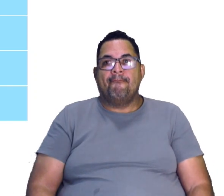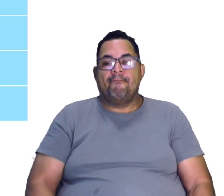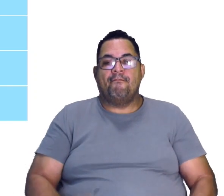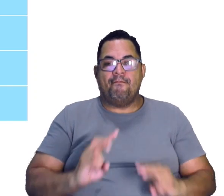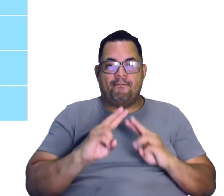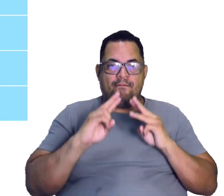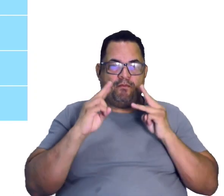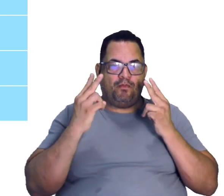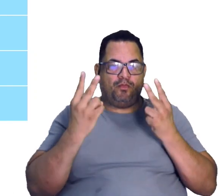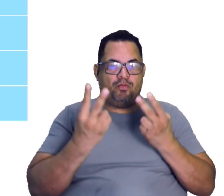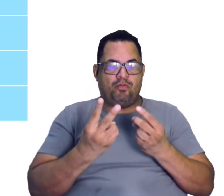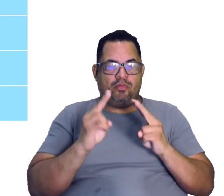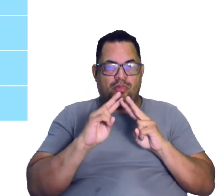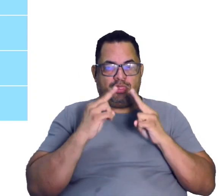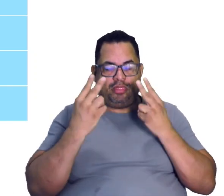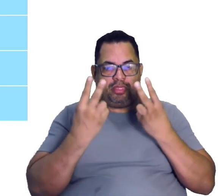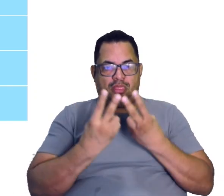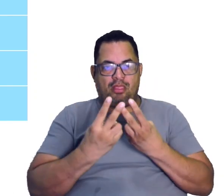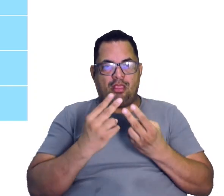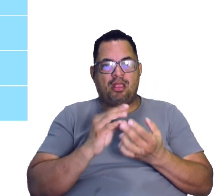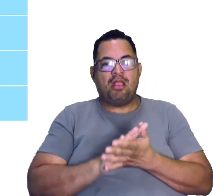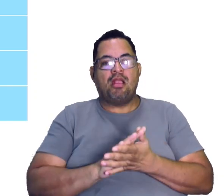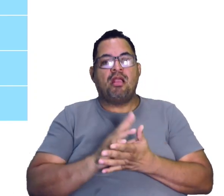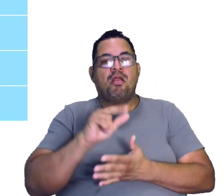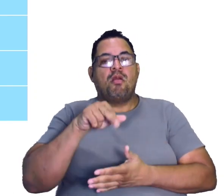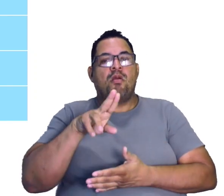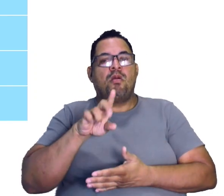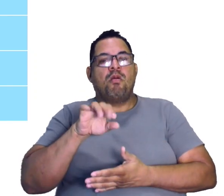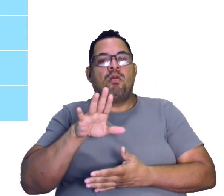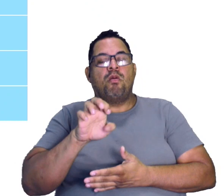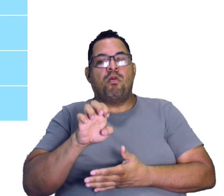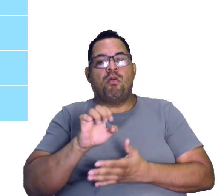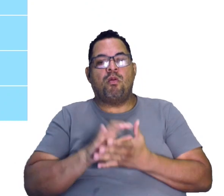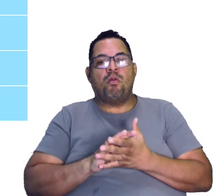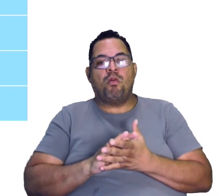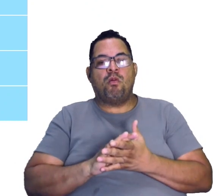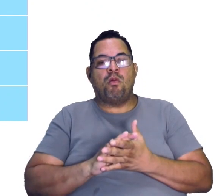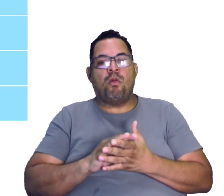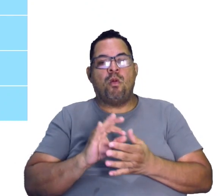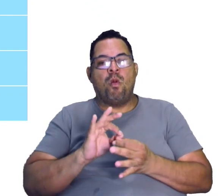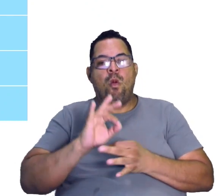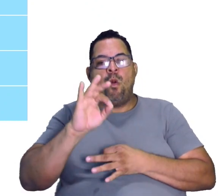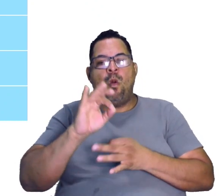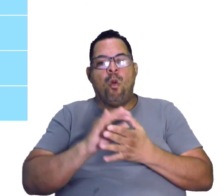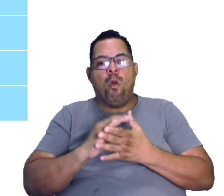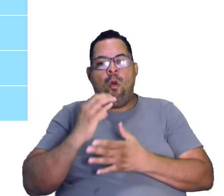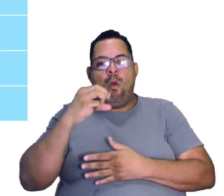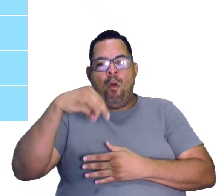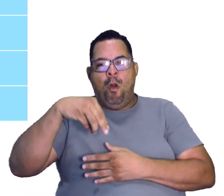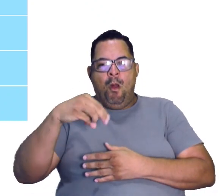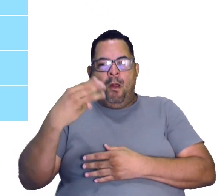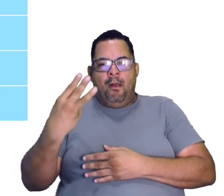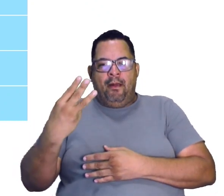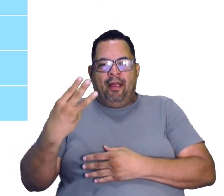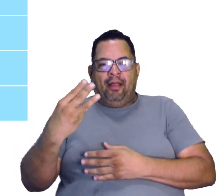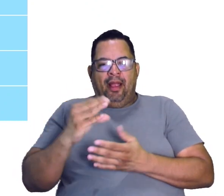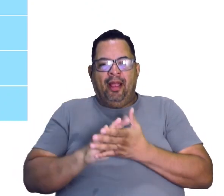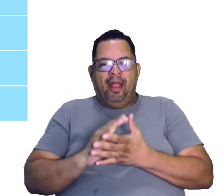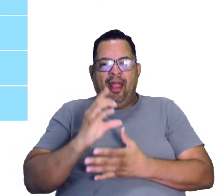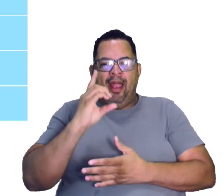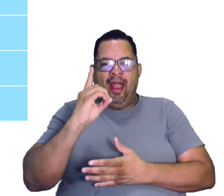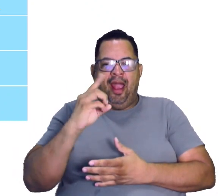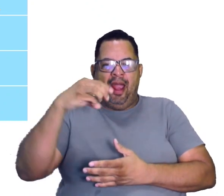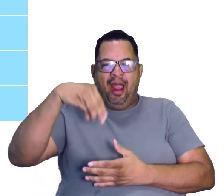volume, a unidade, nós temos o metro cúbico, está aqui o seu símbolo, decímetro